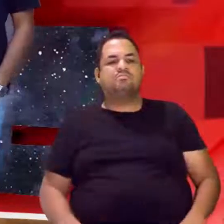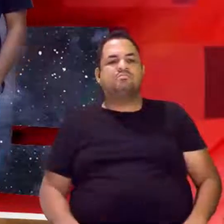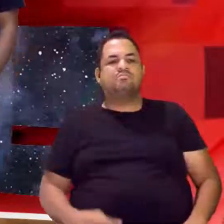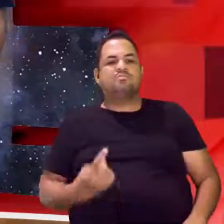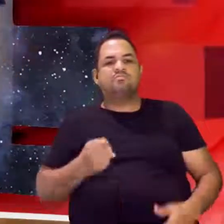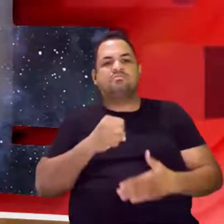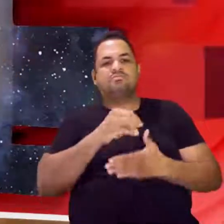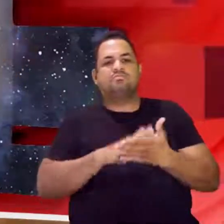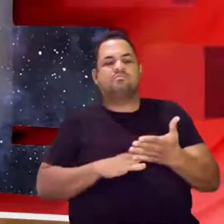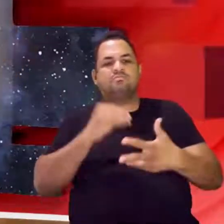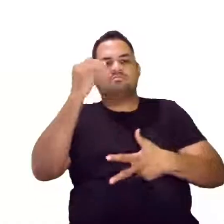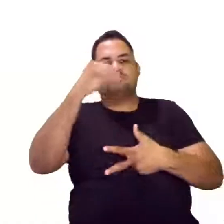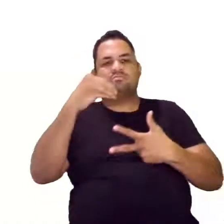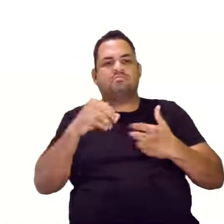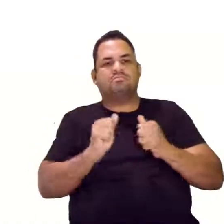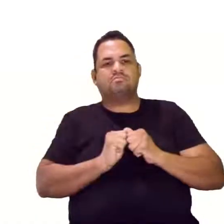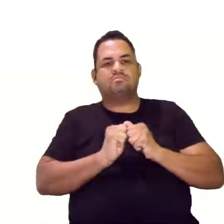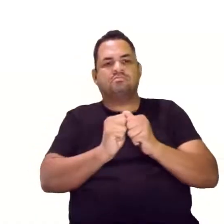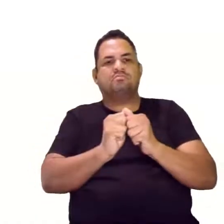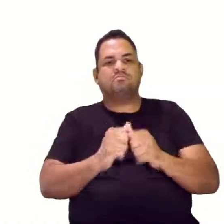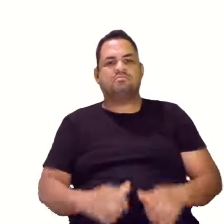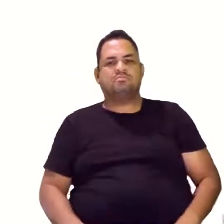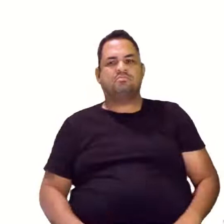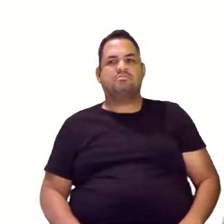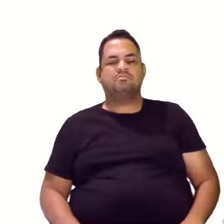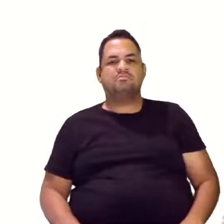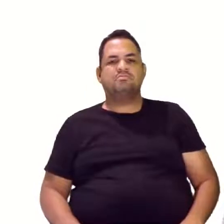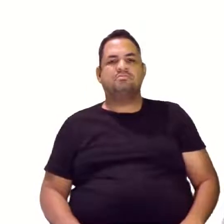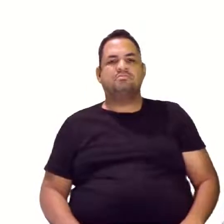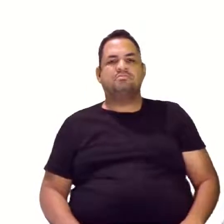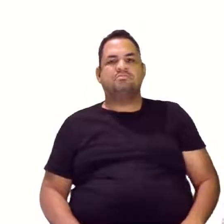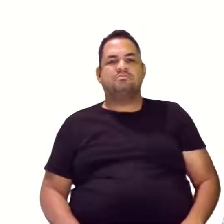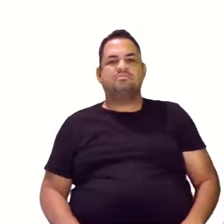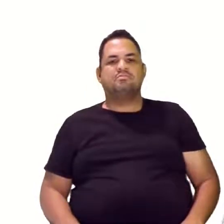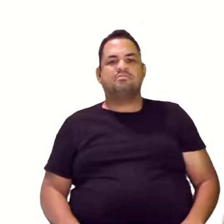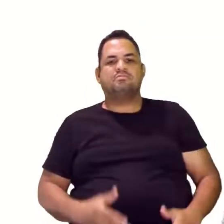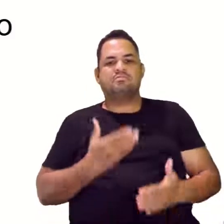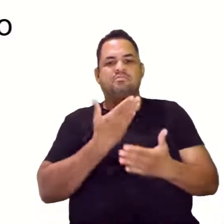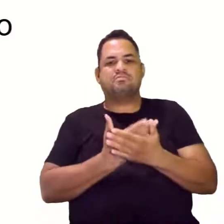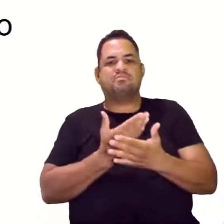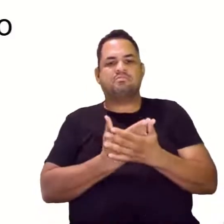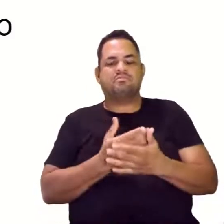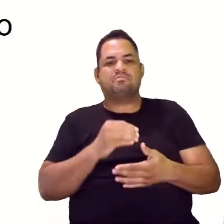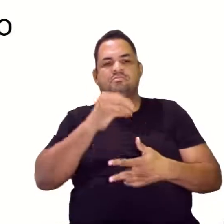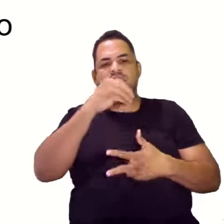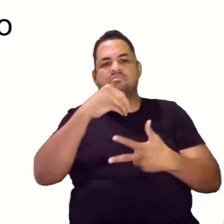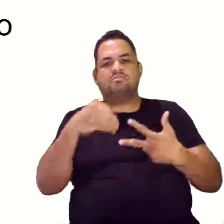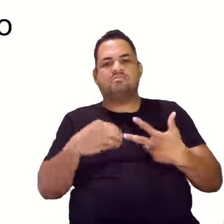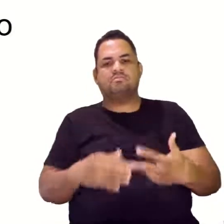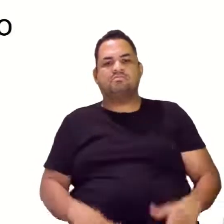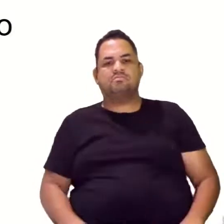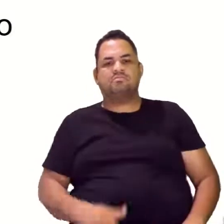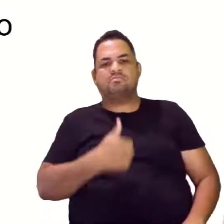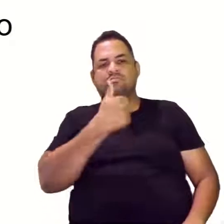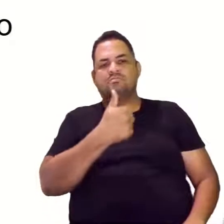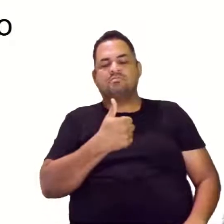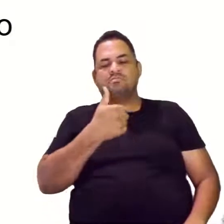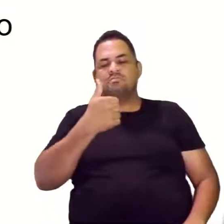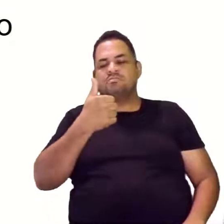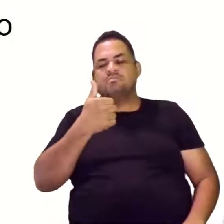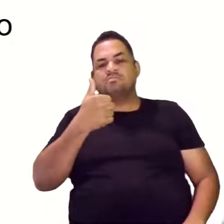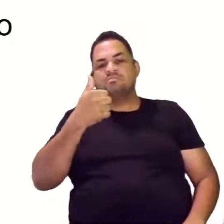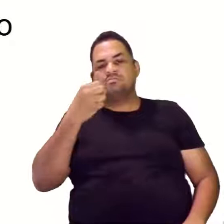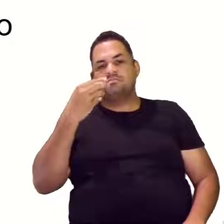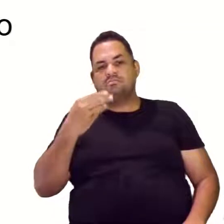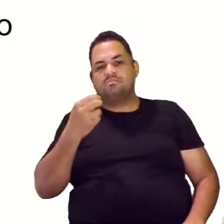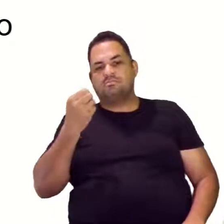uma questão do Enem aí. Vem junto com a gente, olha lá. Estudando mais uma questão do Enem, agora 138, também